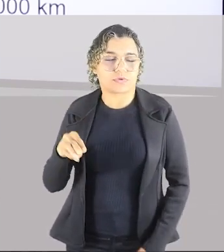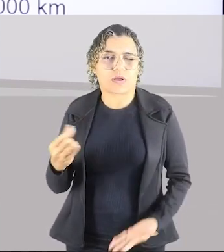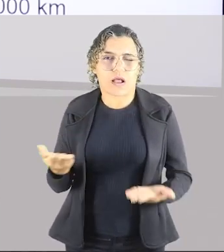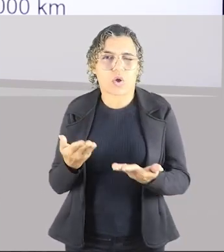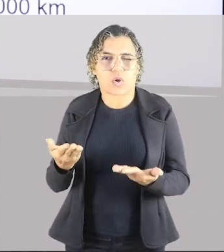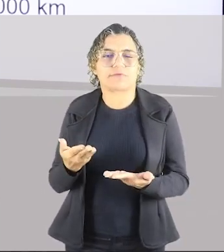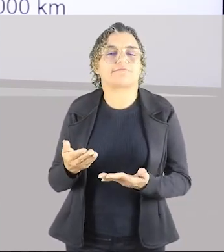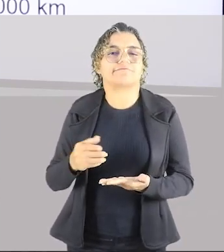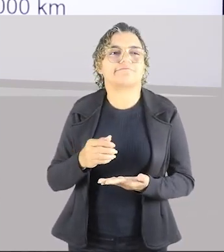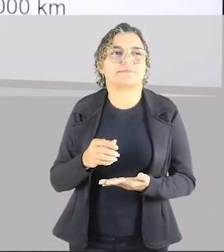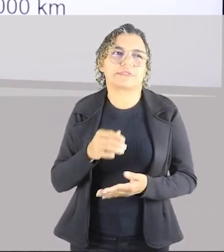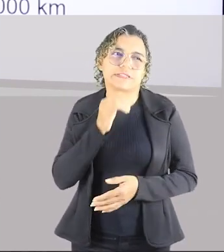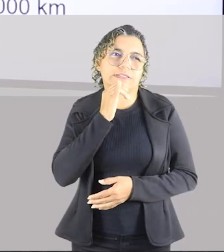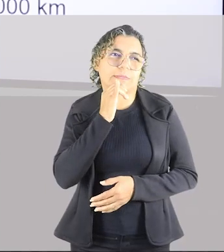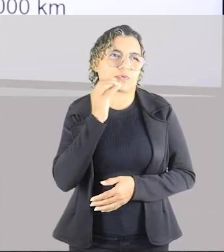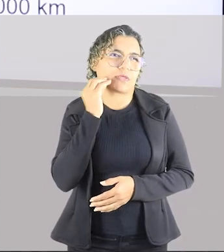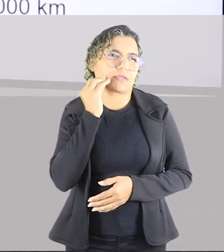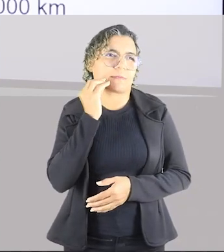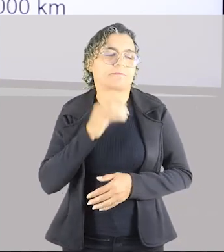exercício.